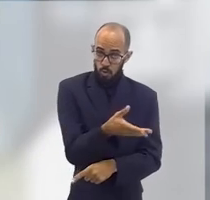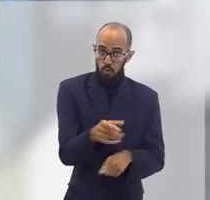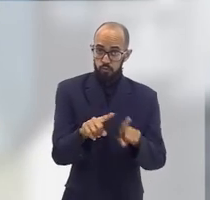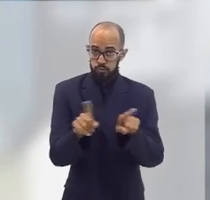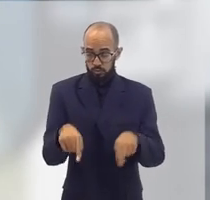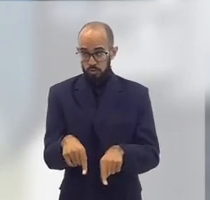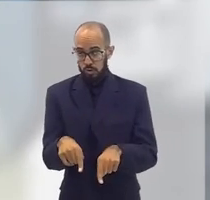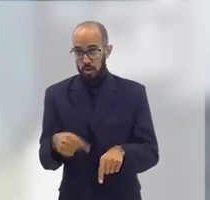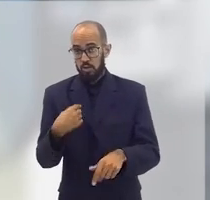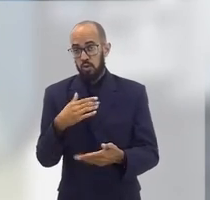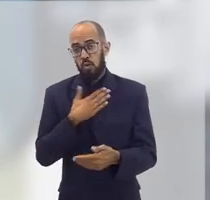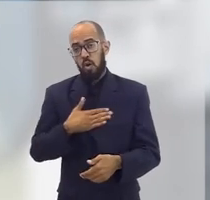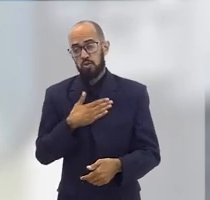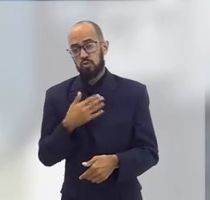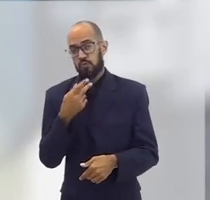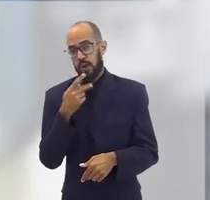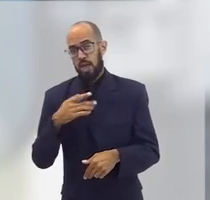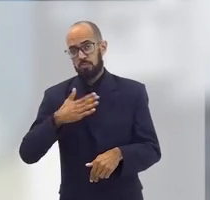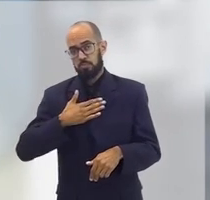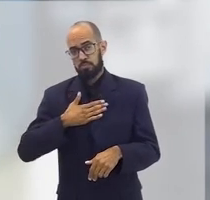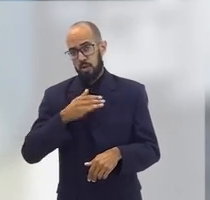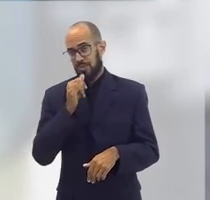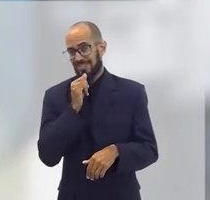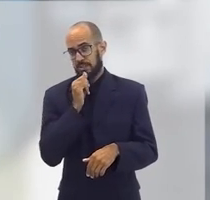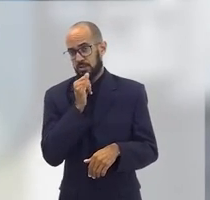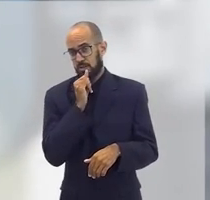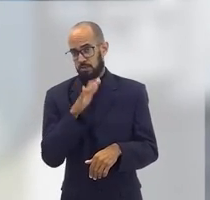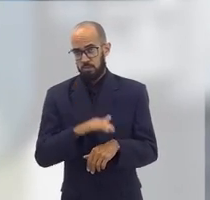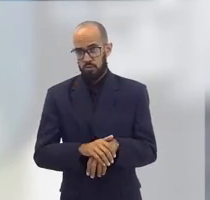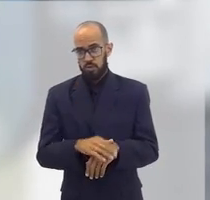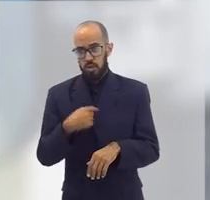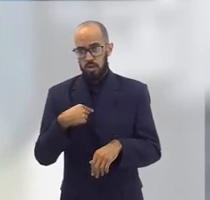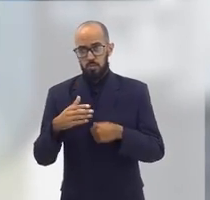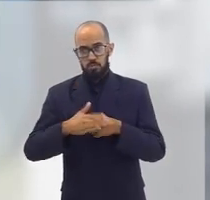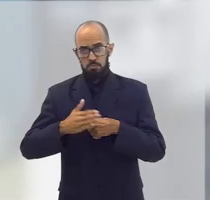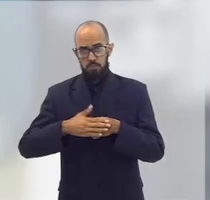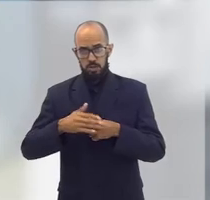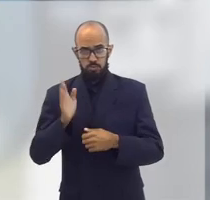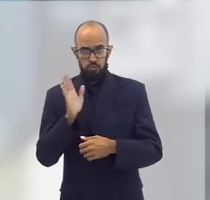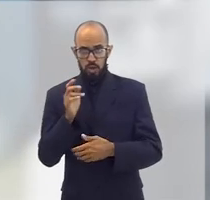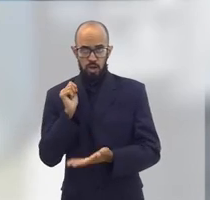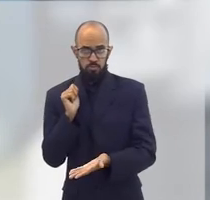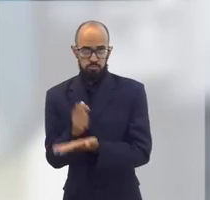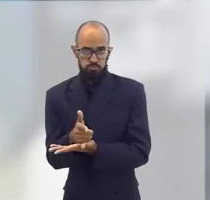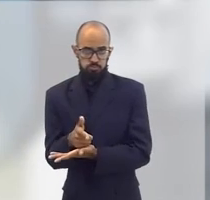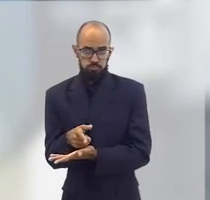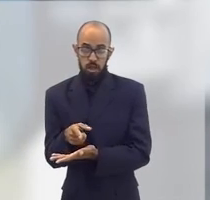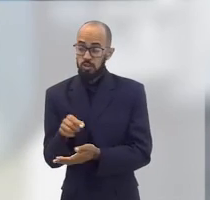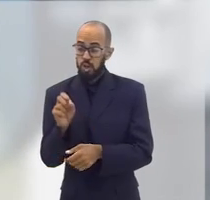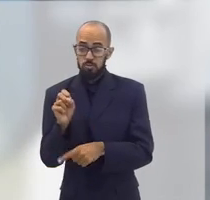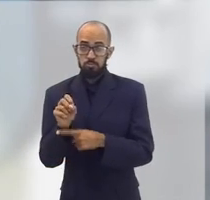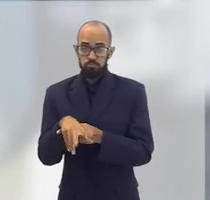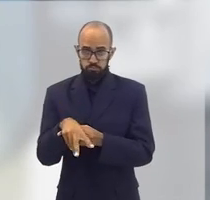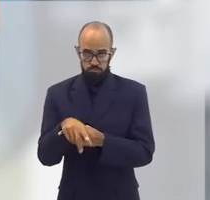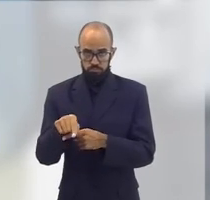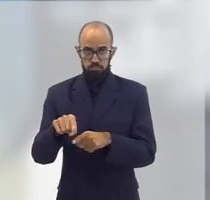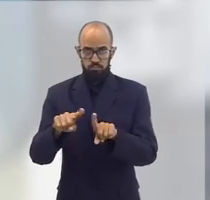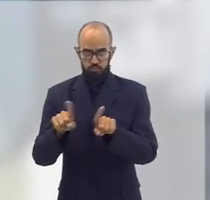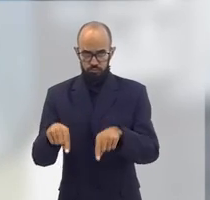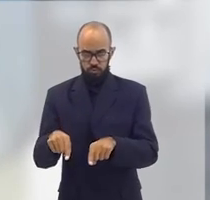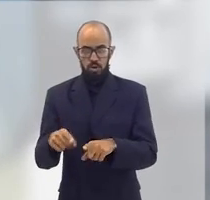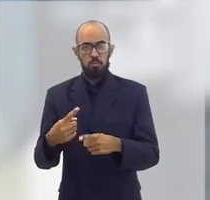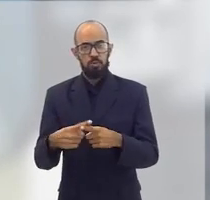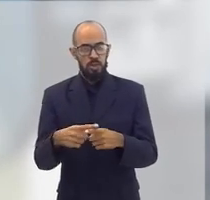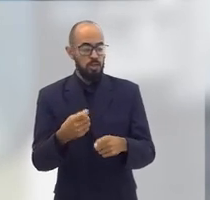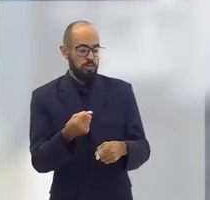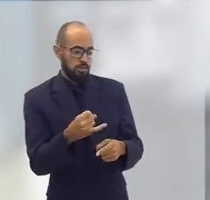pouco de pé no chão, realidade mesmo aqui empresarial. Eu já recontratei bastante gente, porque a gente volta a ter demanda, você precisa